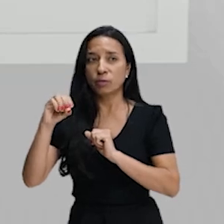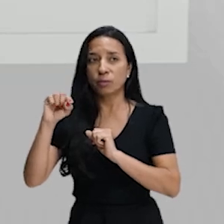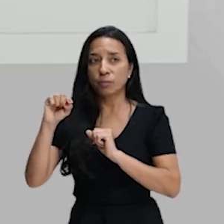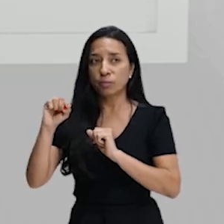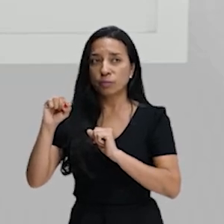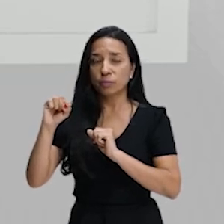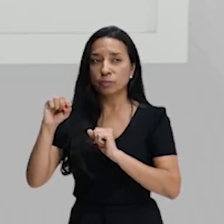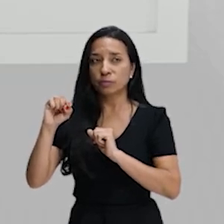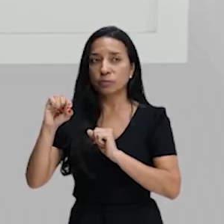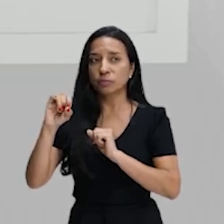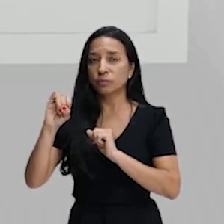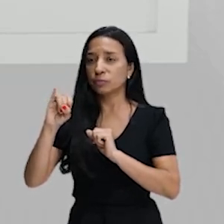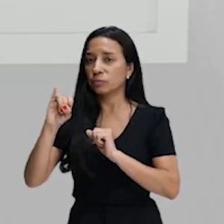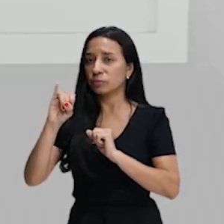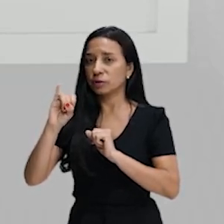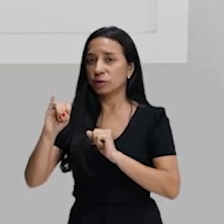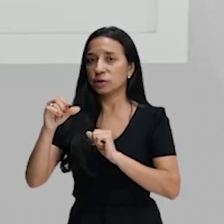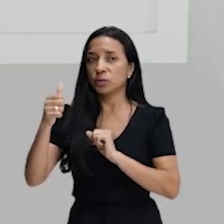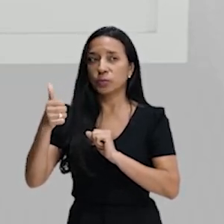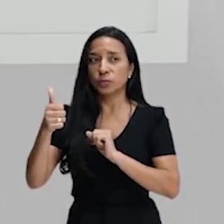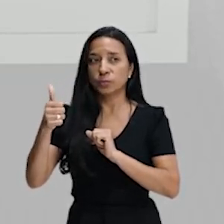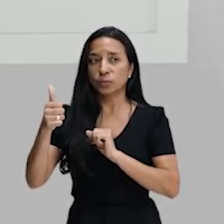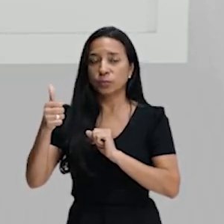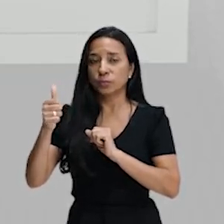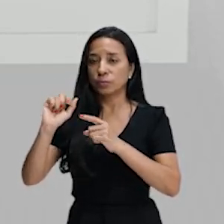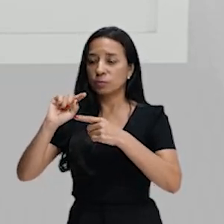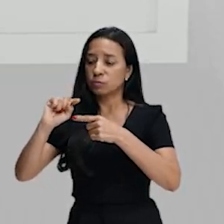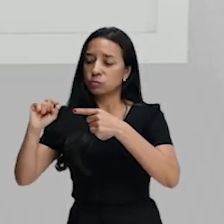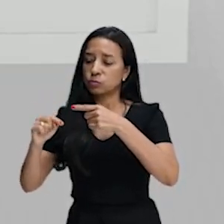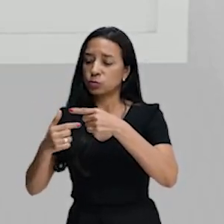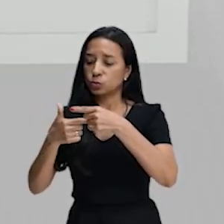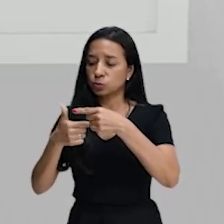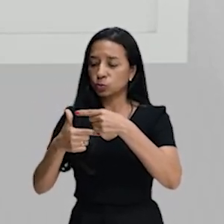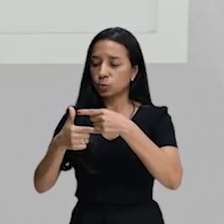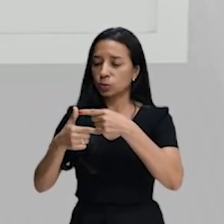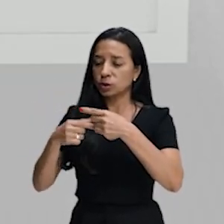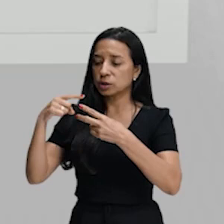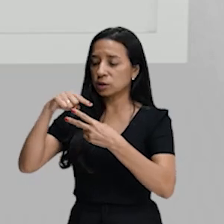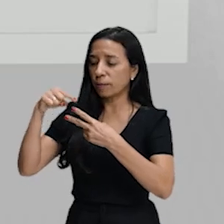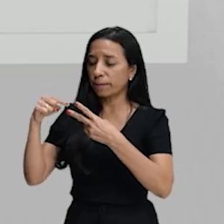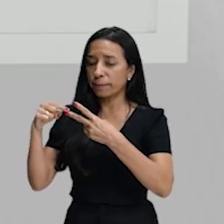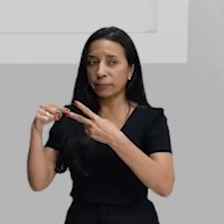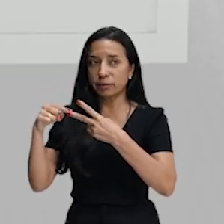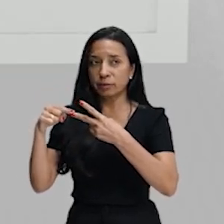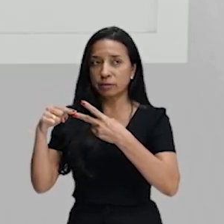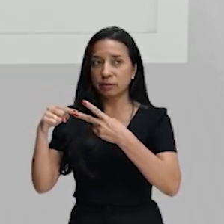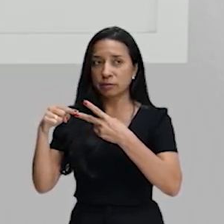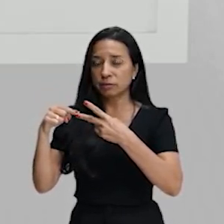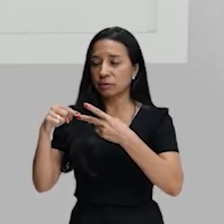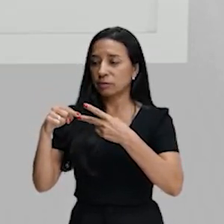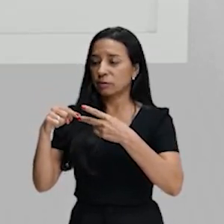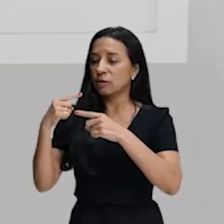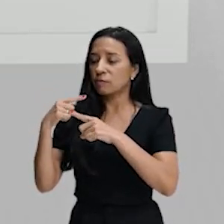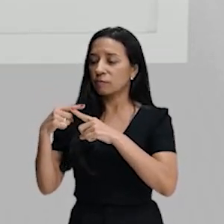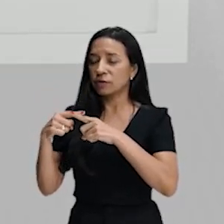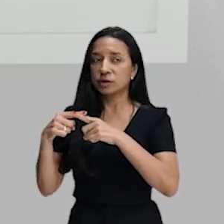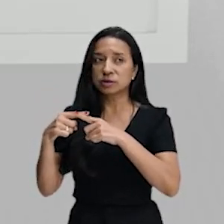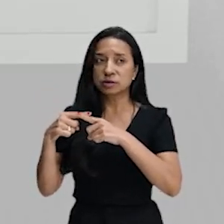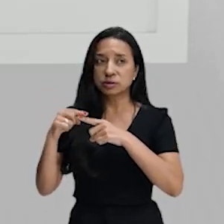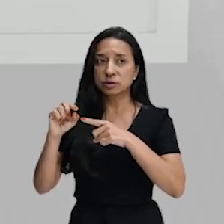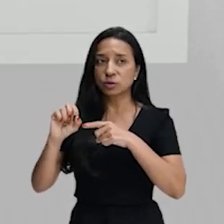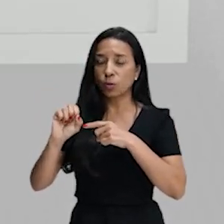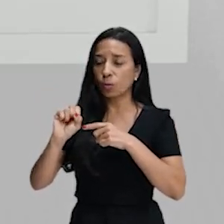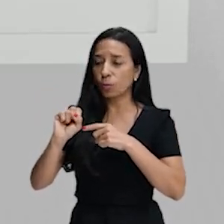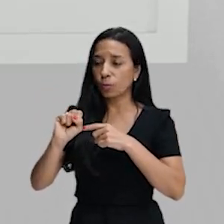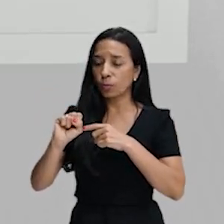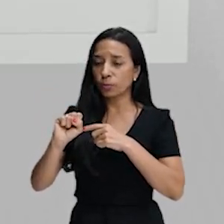sobre 2π vezes a distância 1. Né? A distância 1 até o ponto P é de 8 centímetros, ou 8